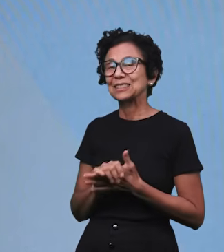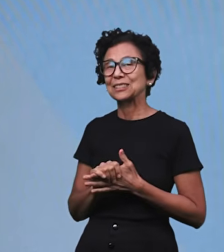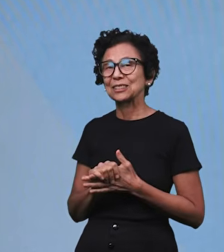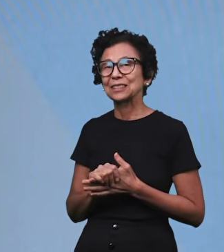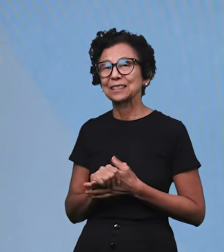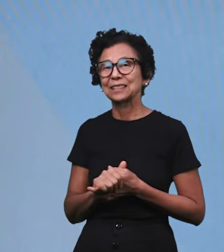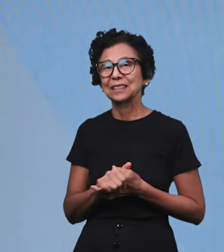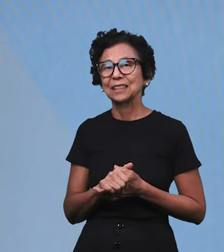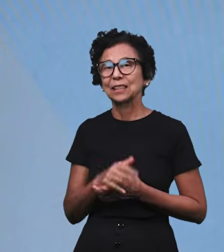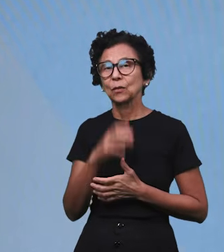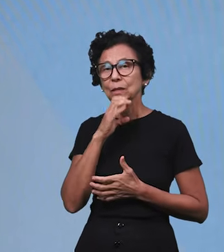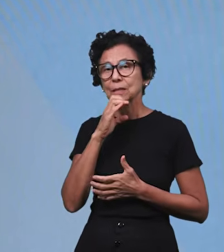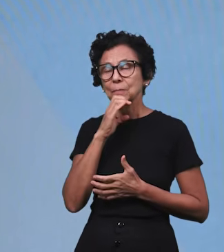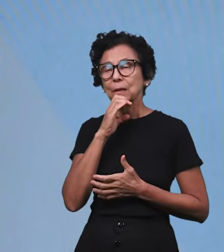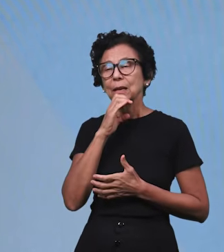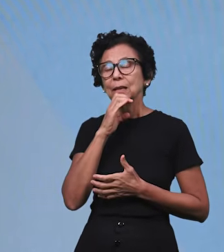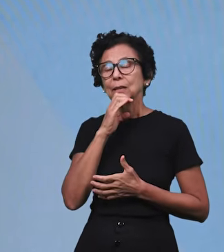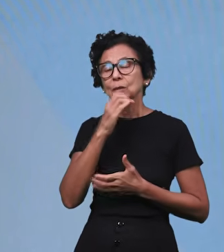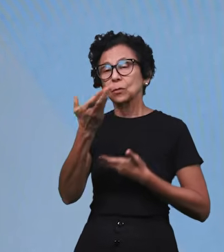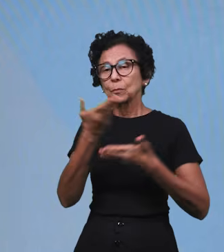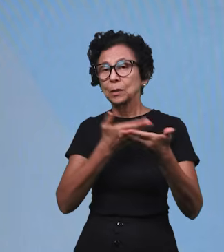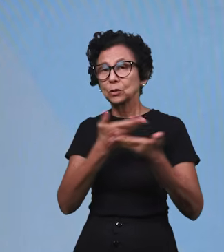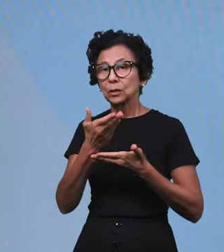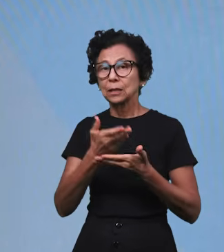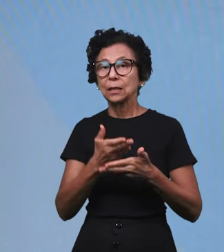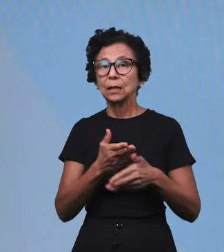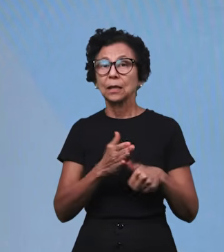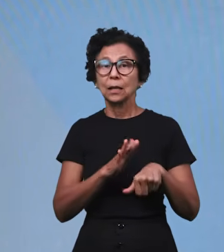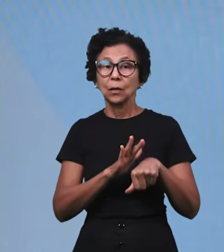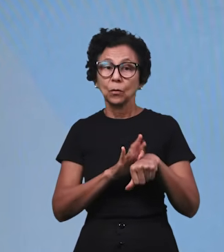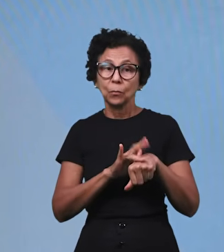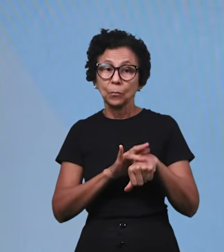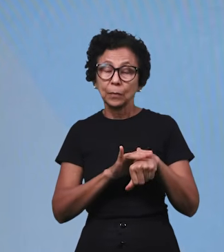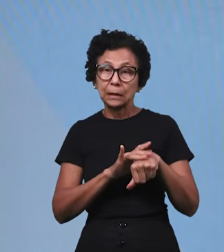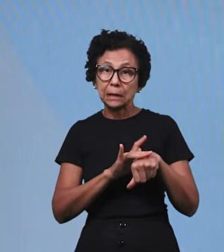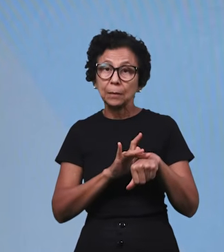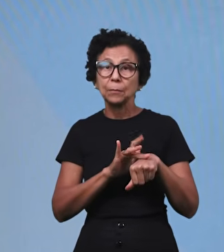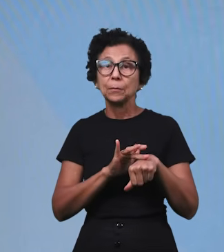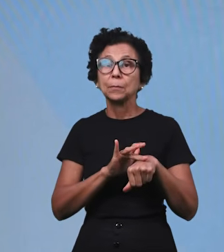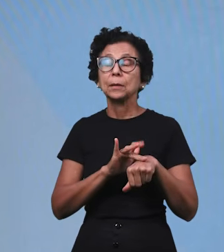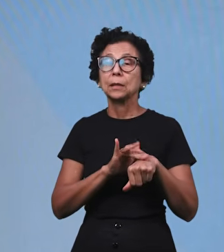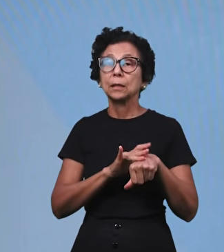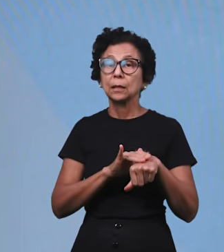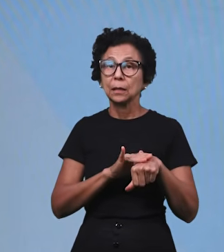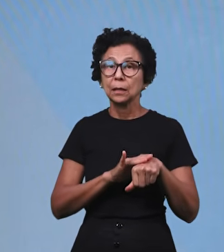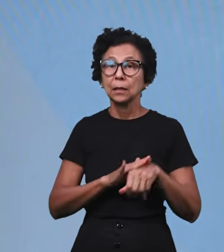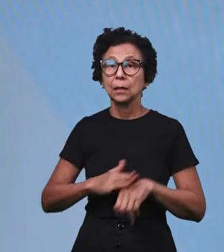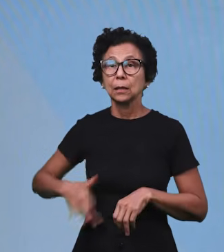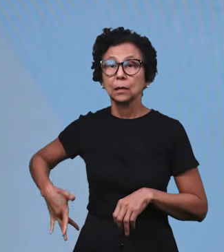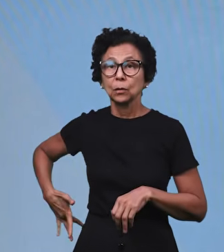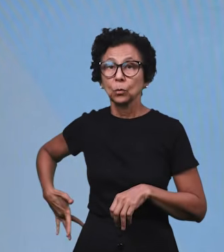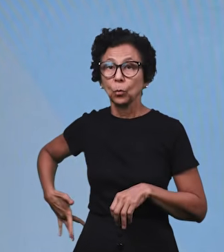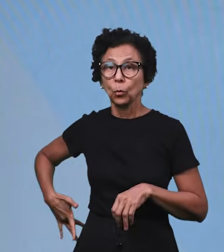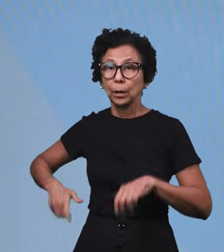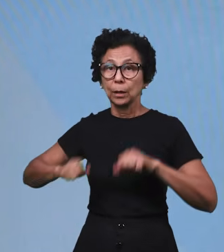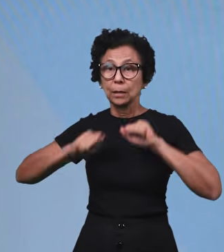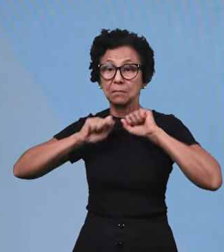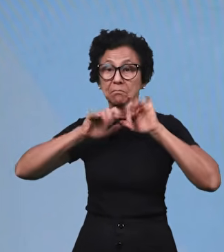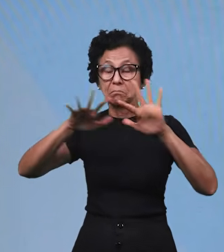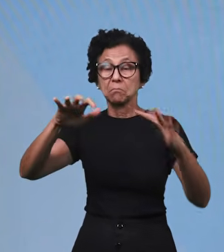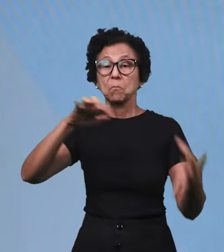de conhecimento para as pessoas, né? E é uma doença importante, é uma epidemia mundial. A doença renal crônica vem